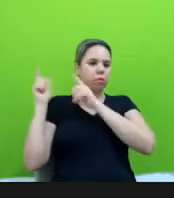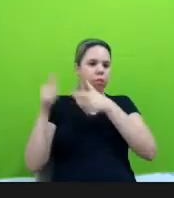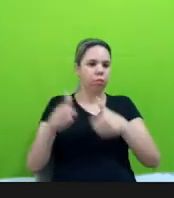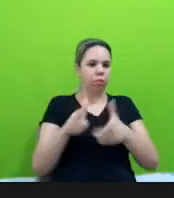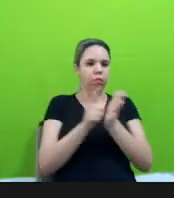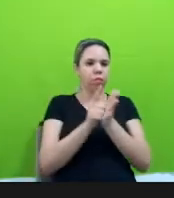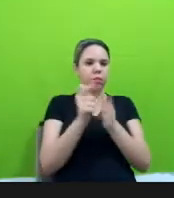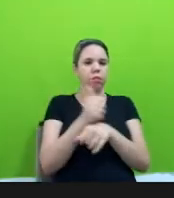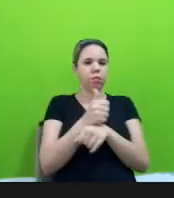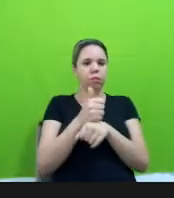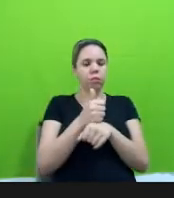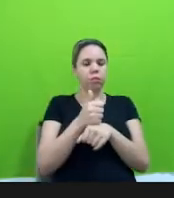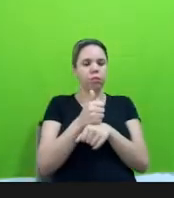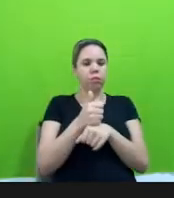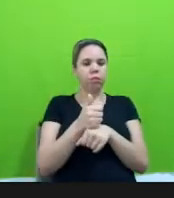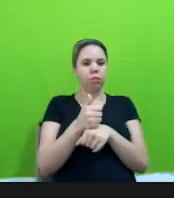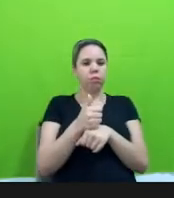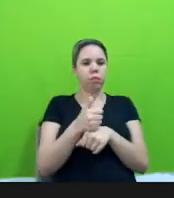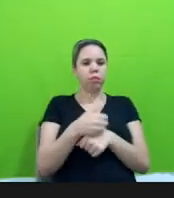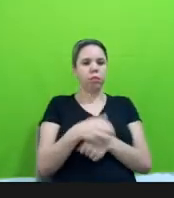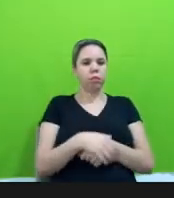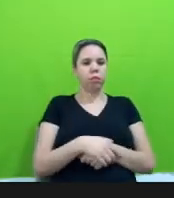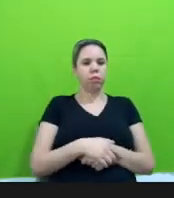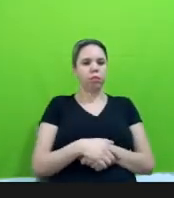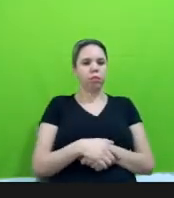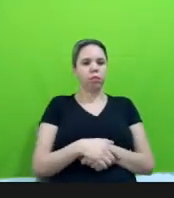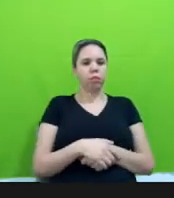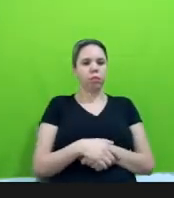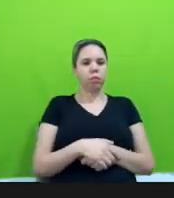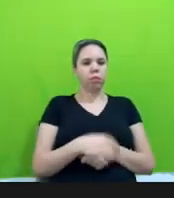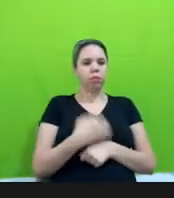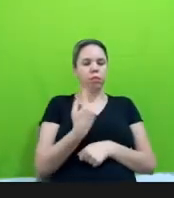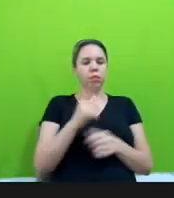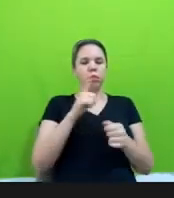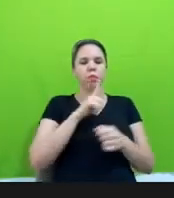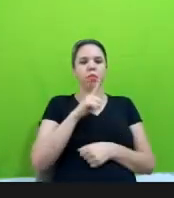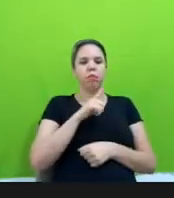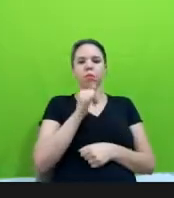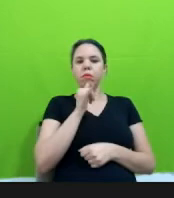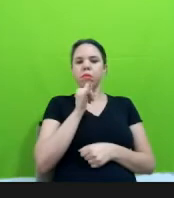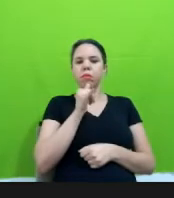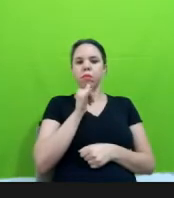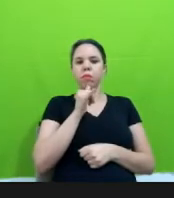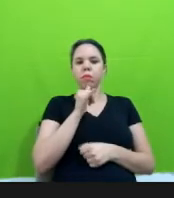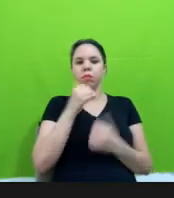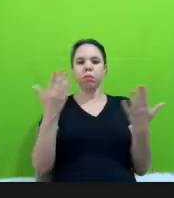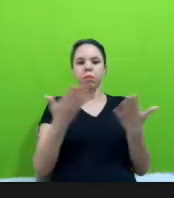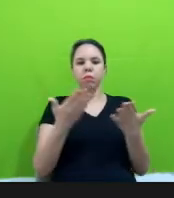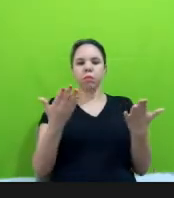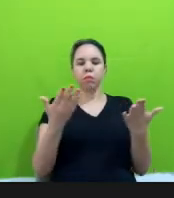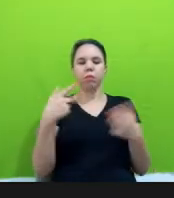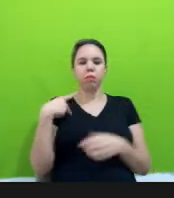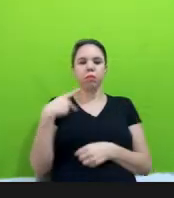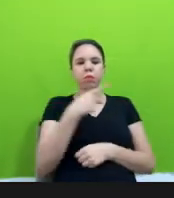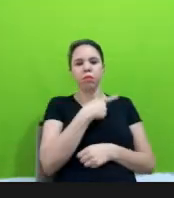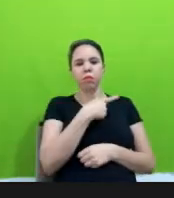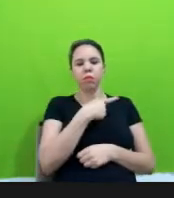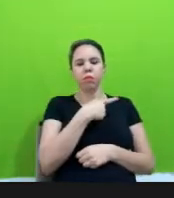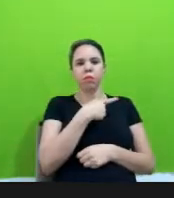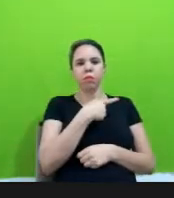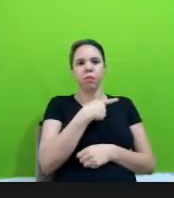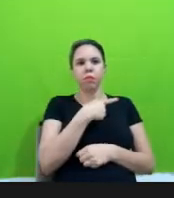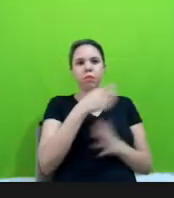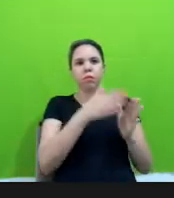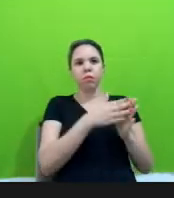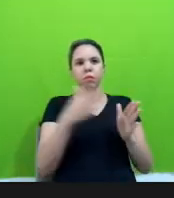jornalística. Então, a gente tem esse exemplo agora dos pastores e tal. No meio desse rolo